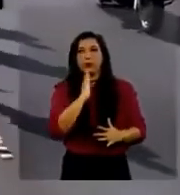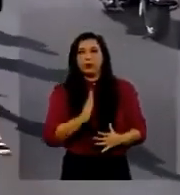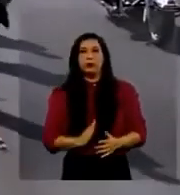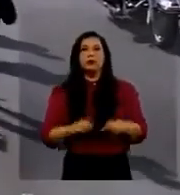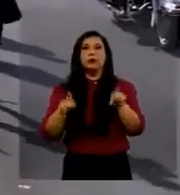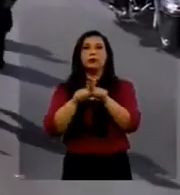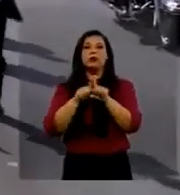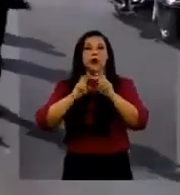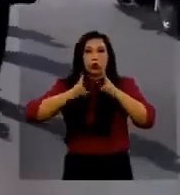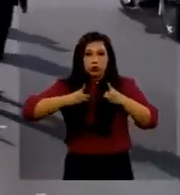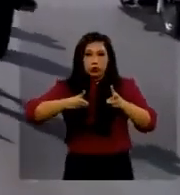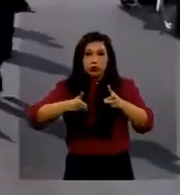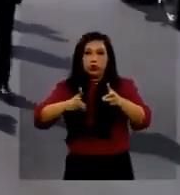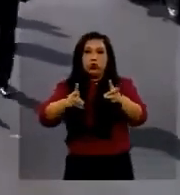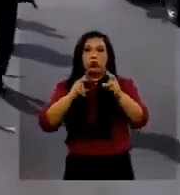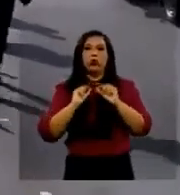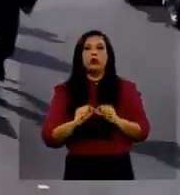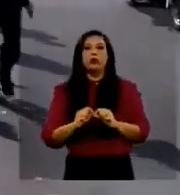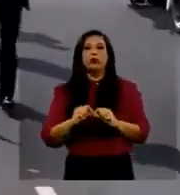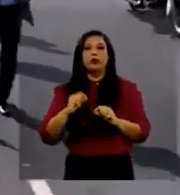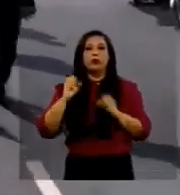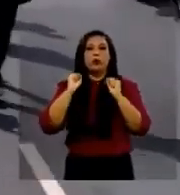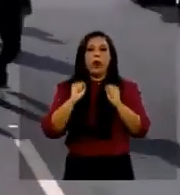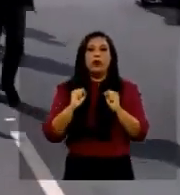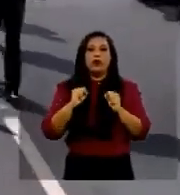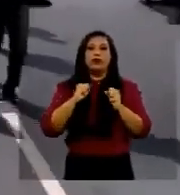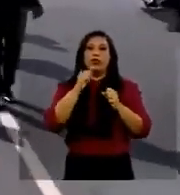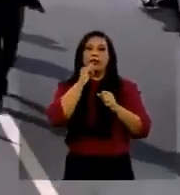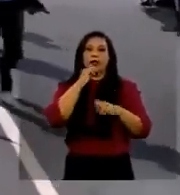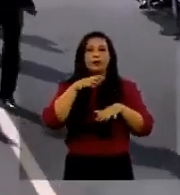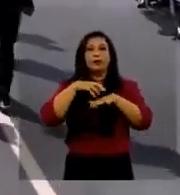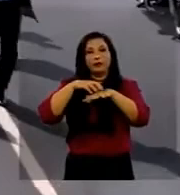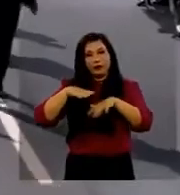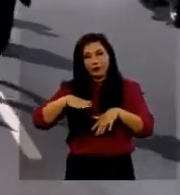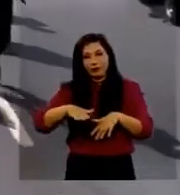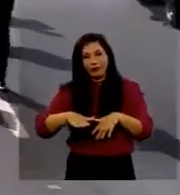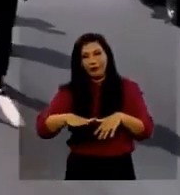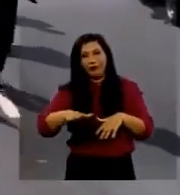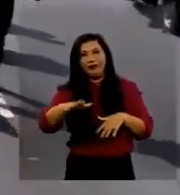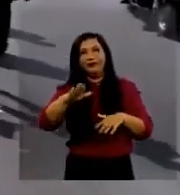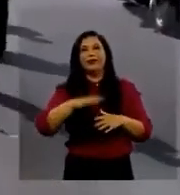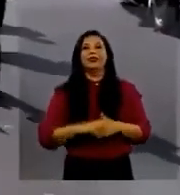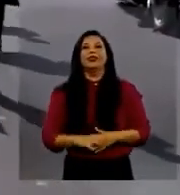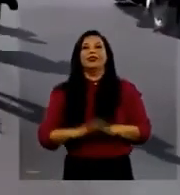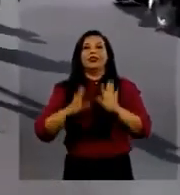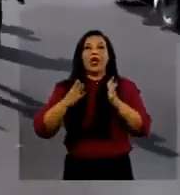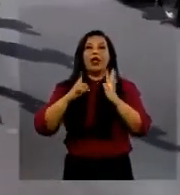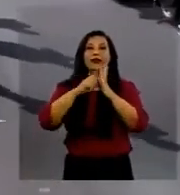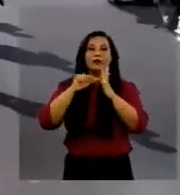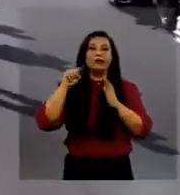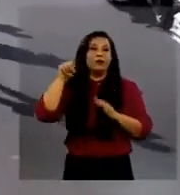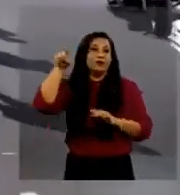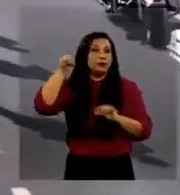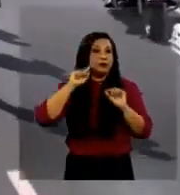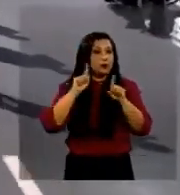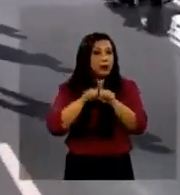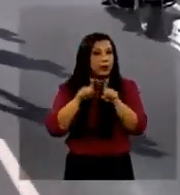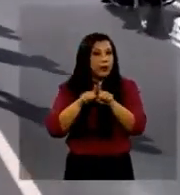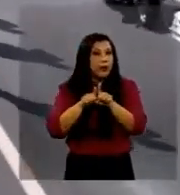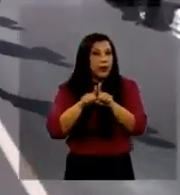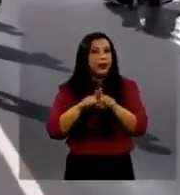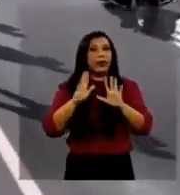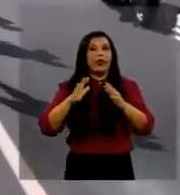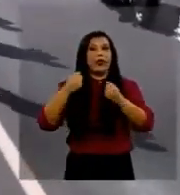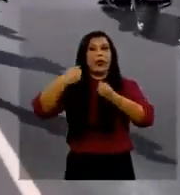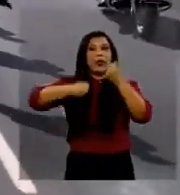Eles continuam ali, a gente pode dizer, descendo para o Palácio do Planalto, não é, Daniele? Ele também está acompanhado no carro, ali